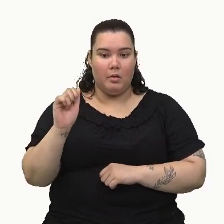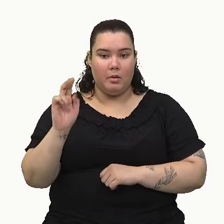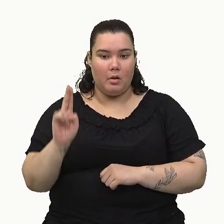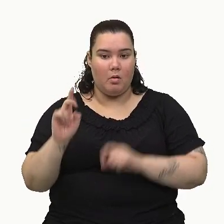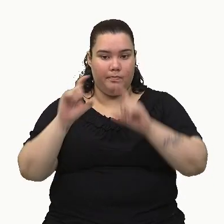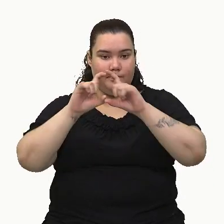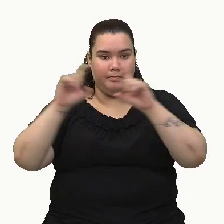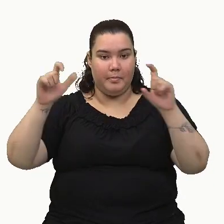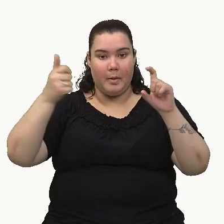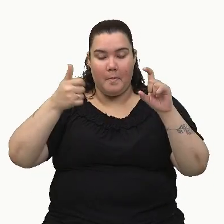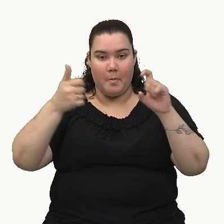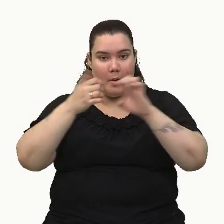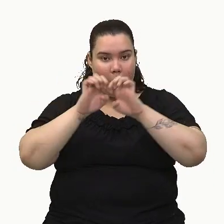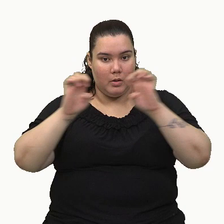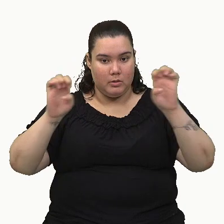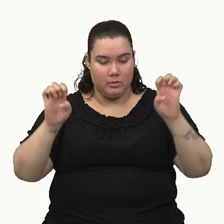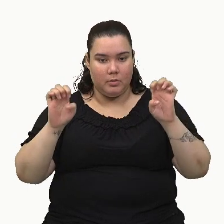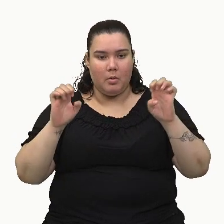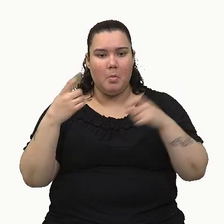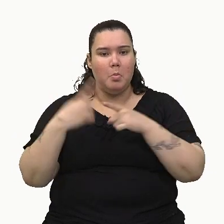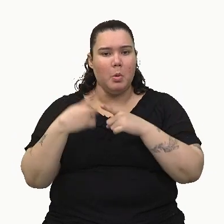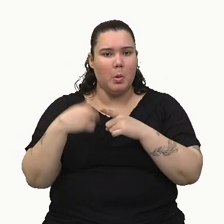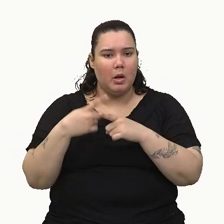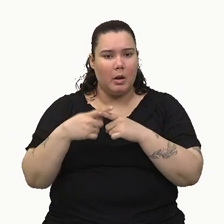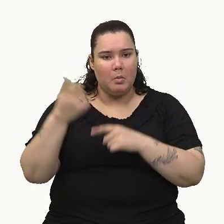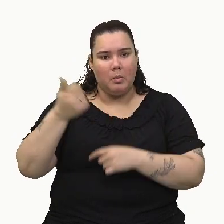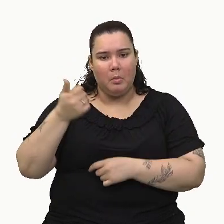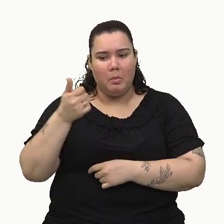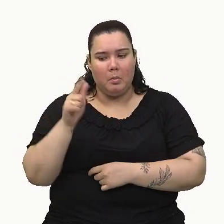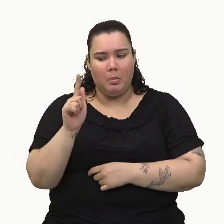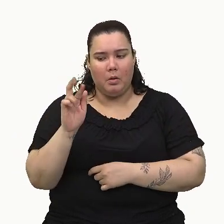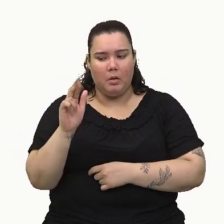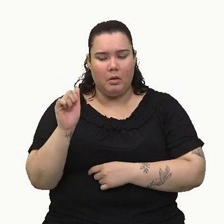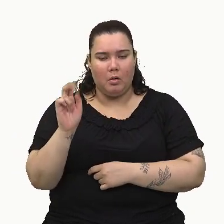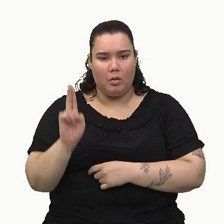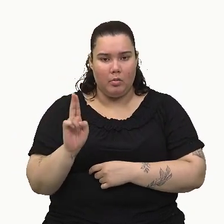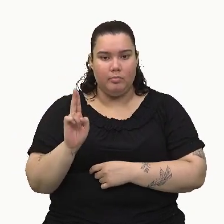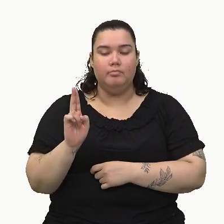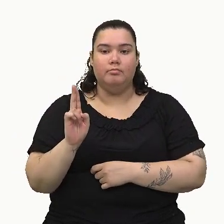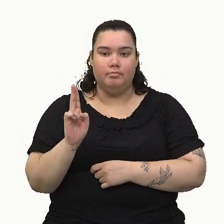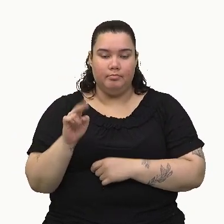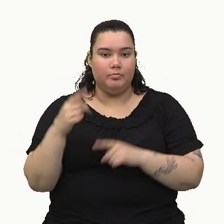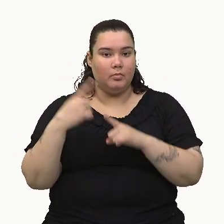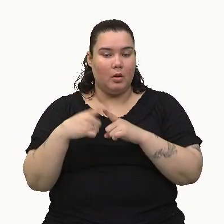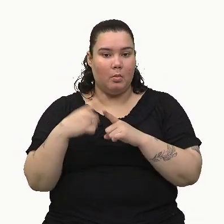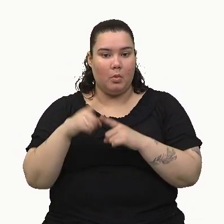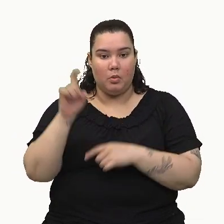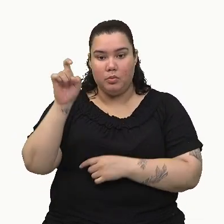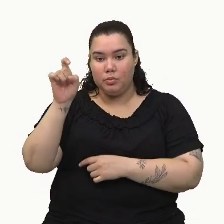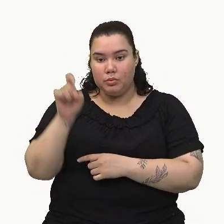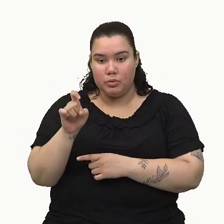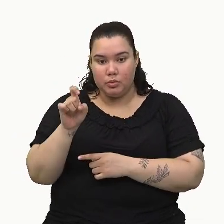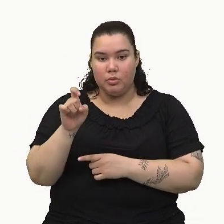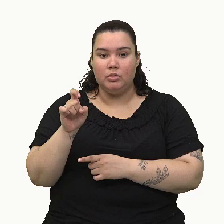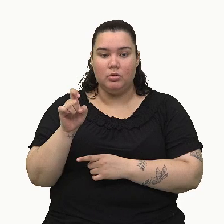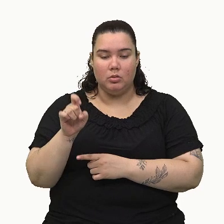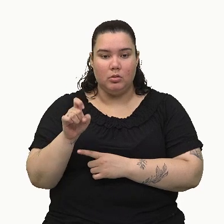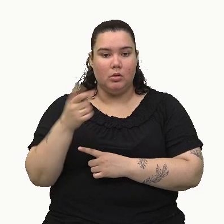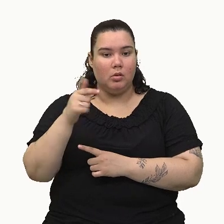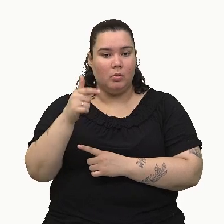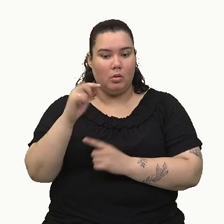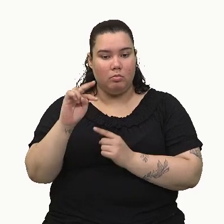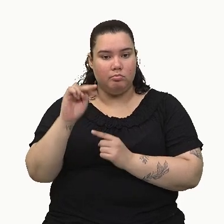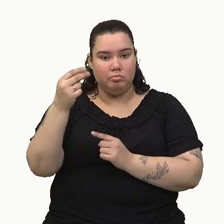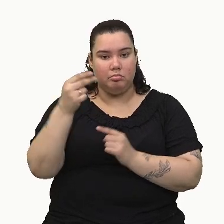sei que essa função é de primeiro grau? Justamente porque esse x, ele não possui